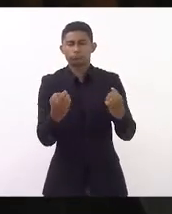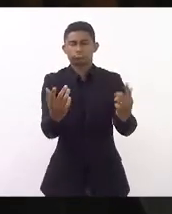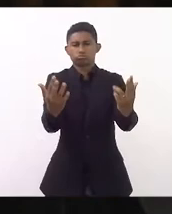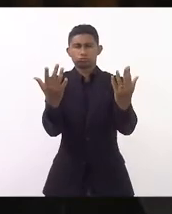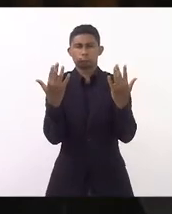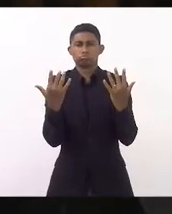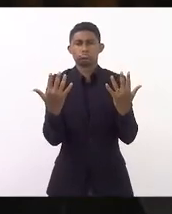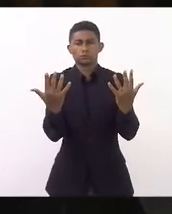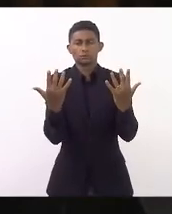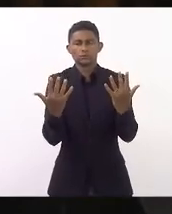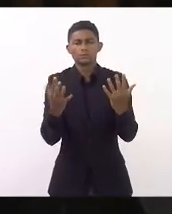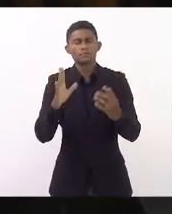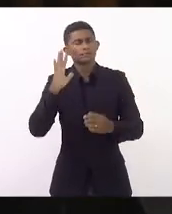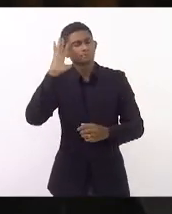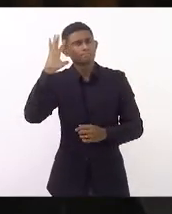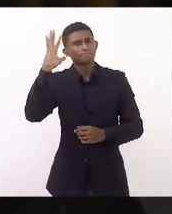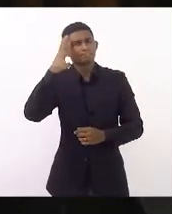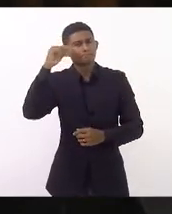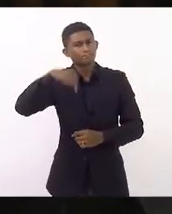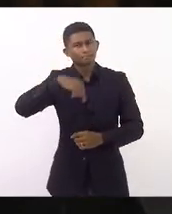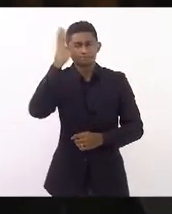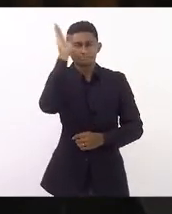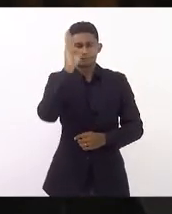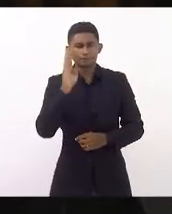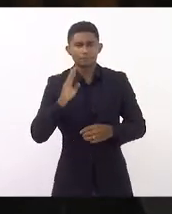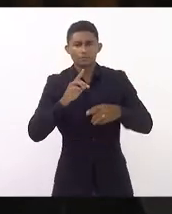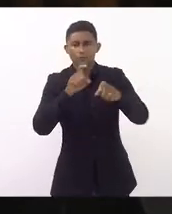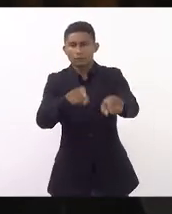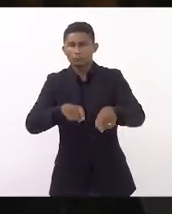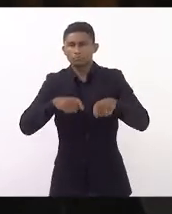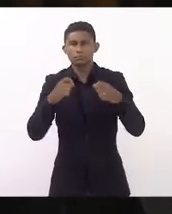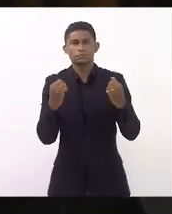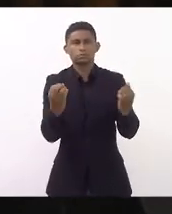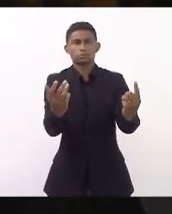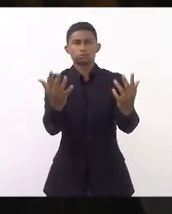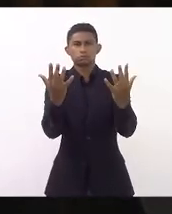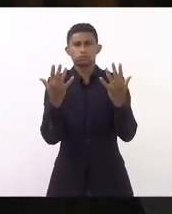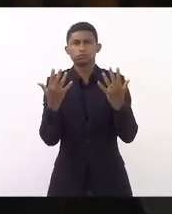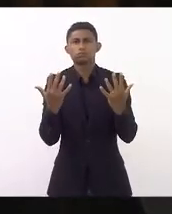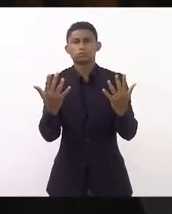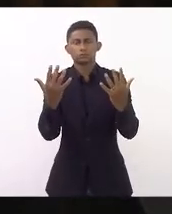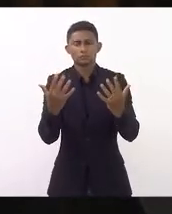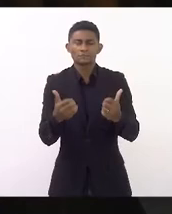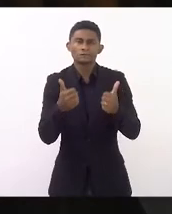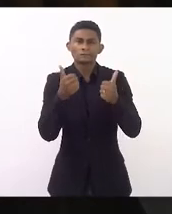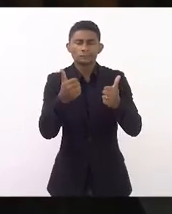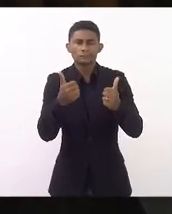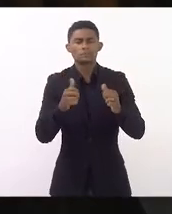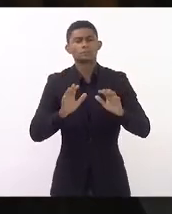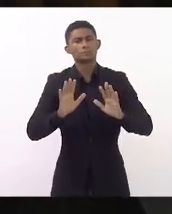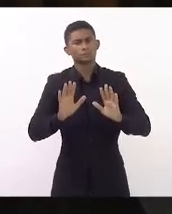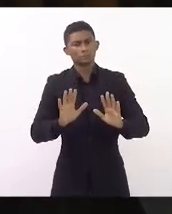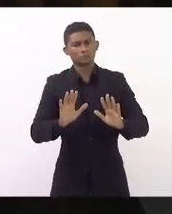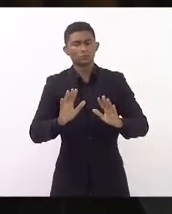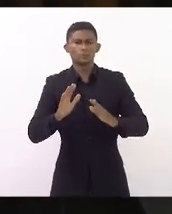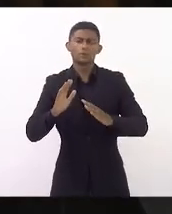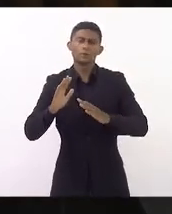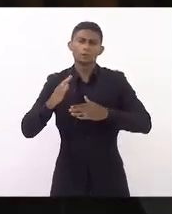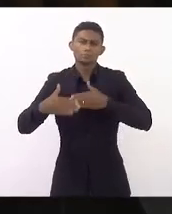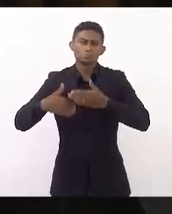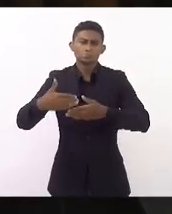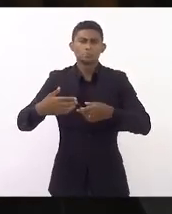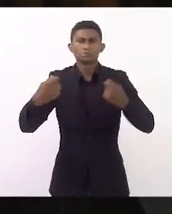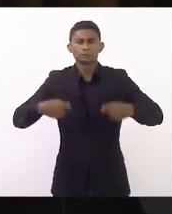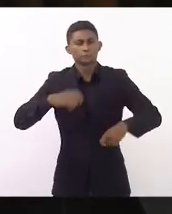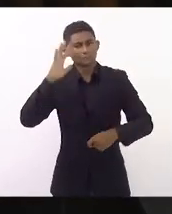pensar a produção agrícola no nosso país sem, em todos os momentos, pensar também o papel central